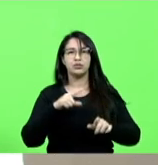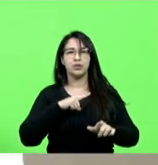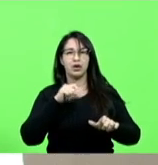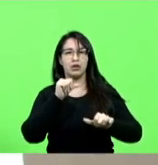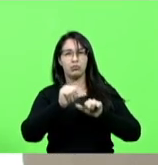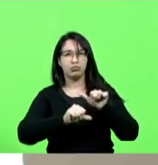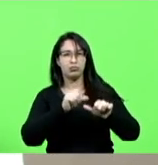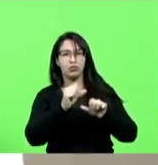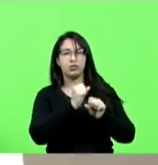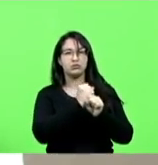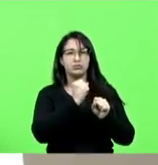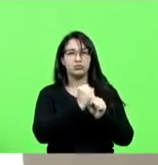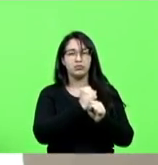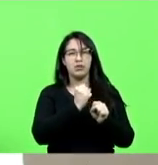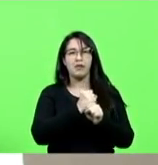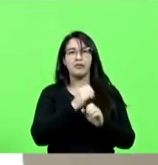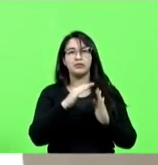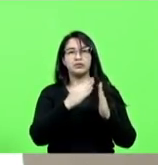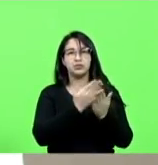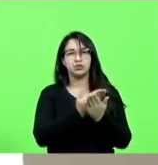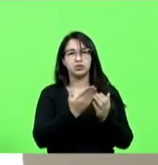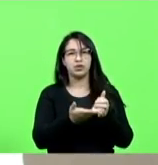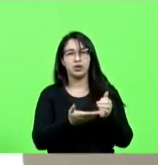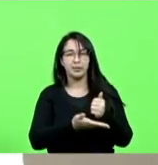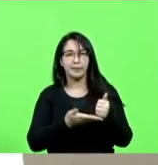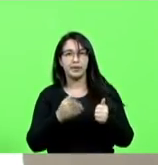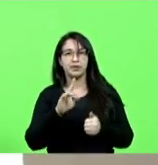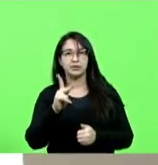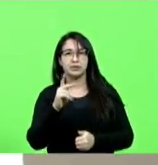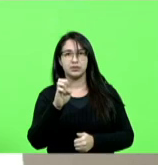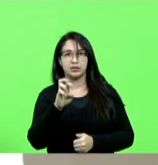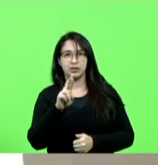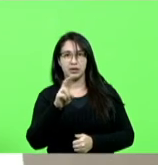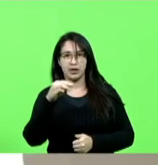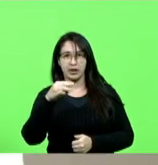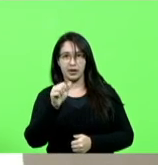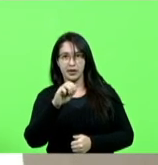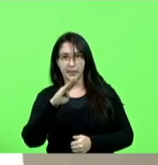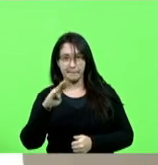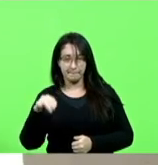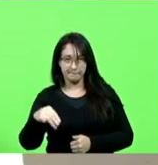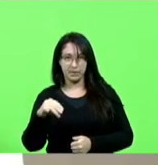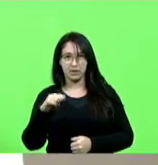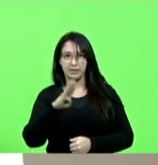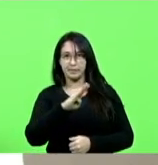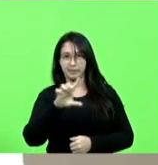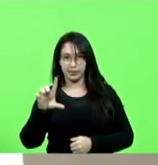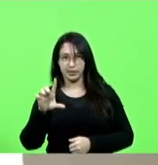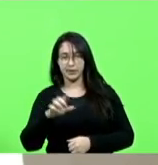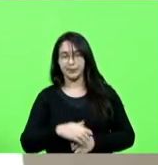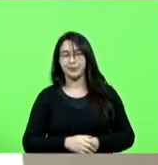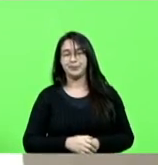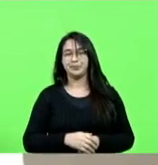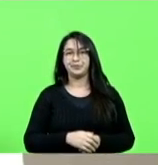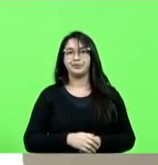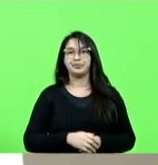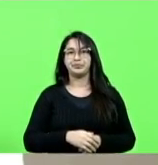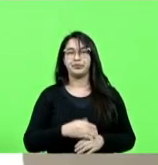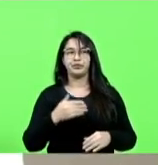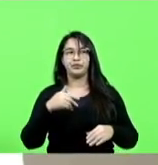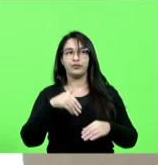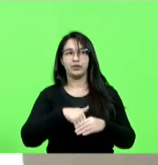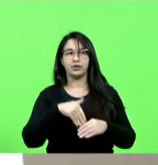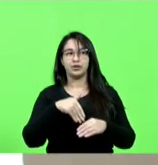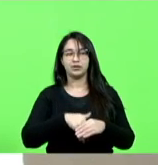ginásio de esportes da Escola de Educação Básica Herman Hammann em Blumenau. Em discussão. Não havendo quem queira discutir em